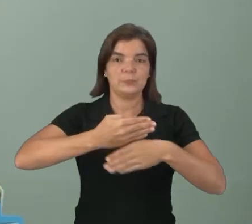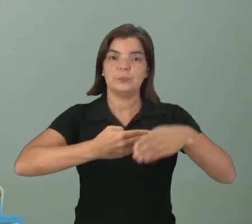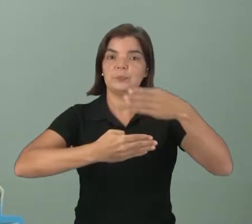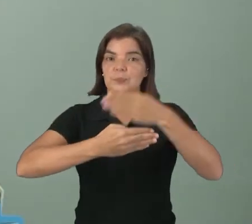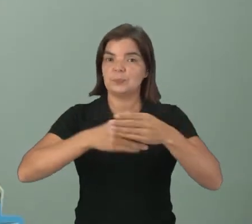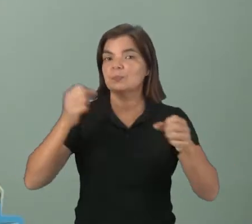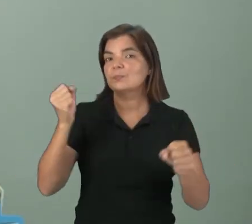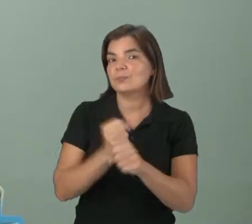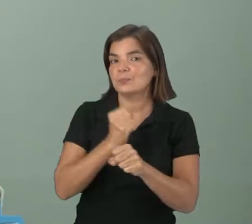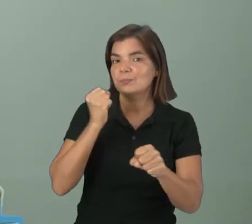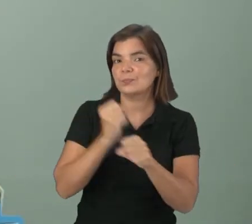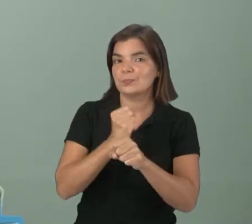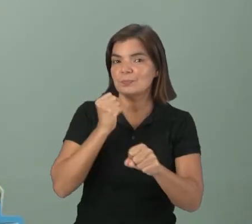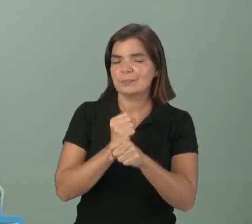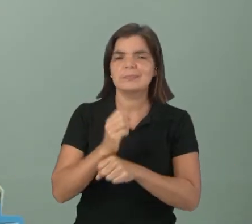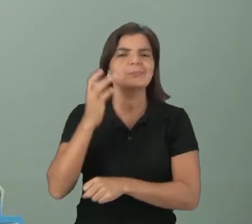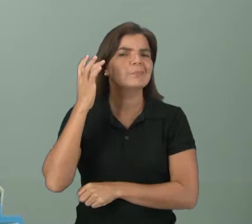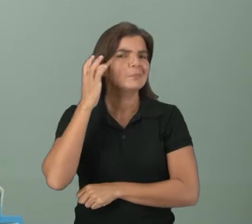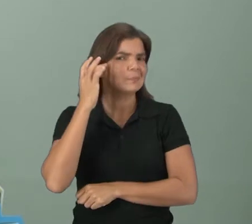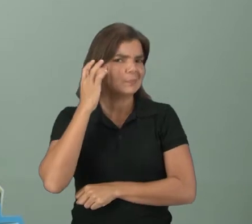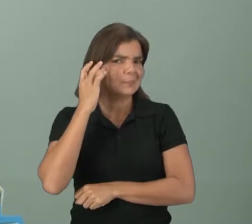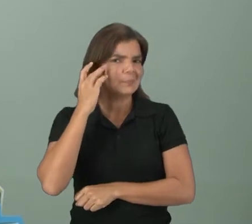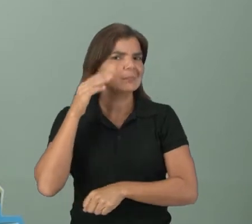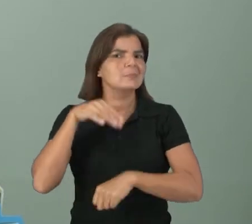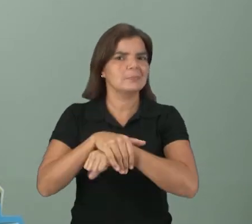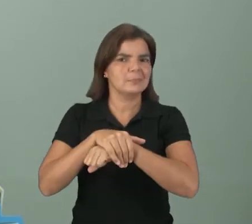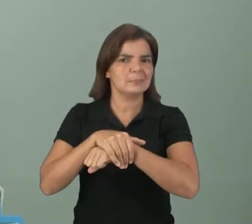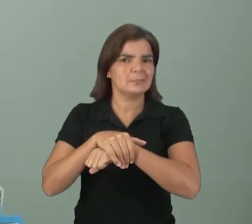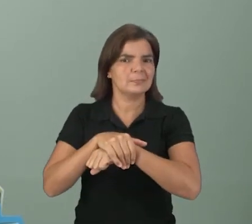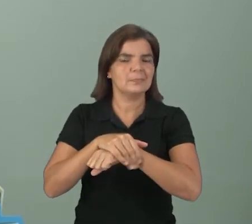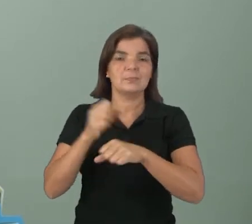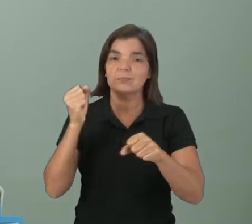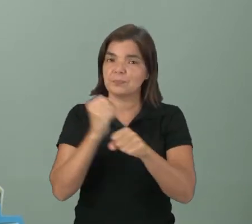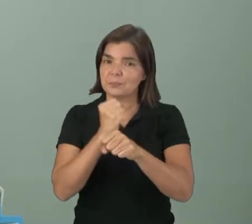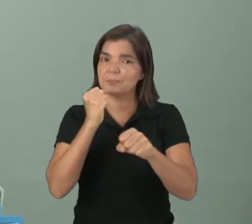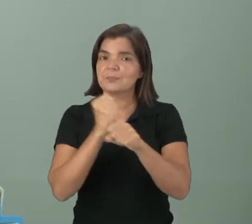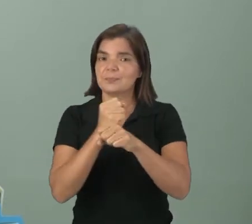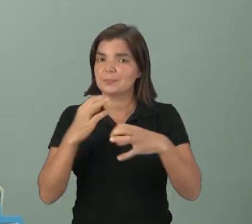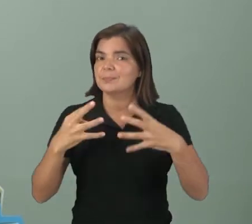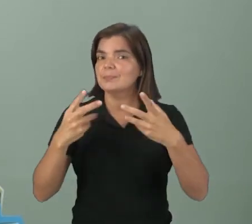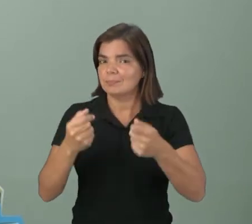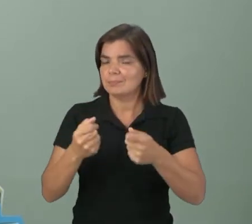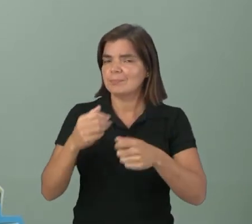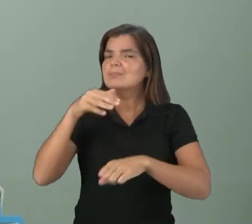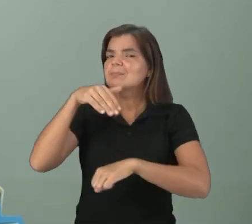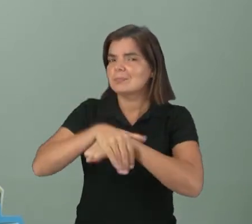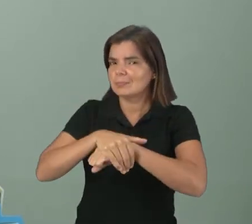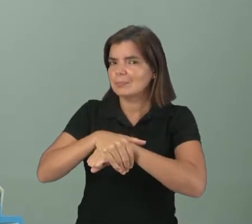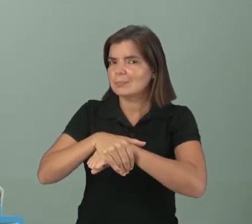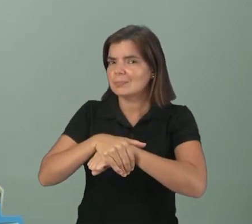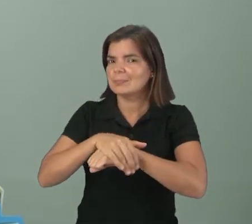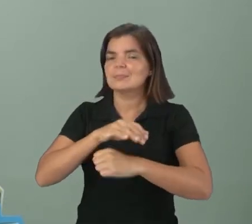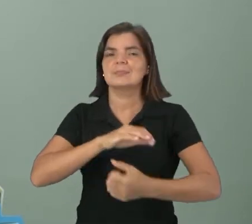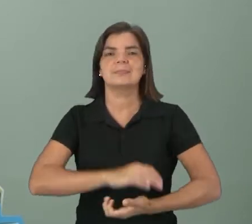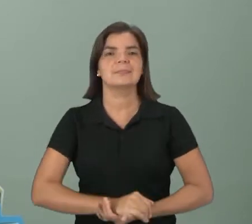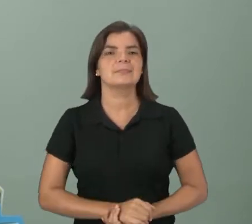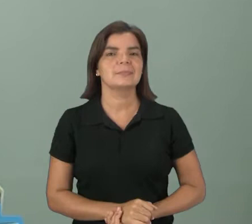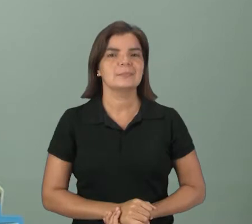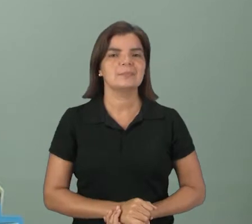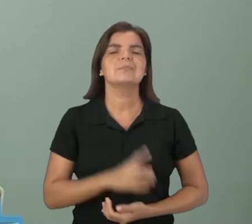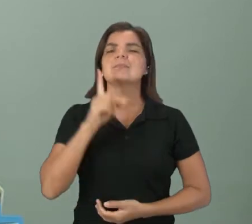exerce a sua atividade será que é a noite já pensou construir uma obra toda no período noturno